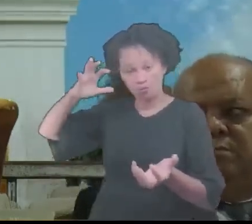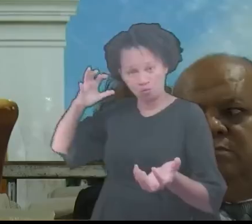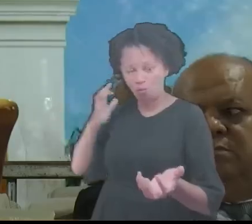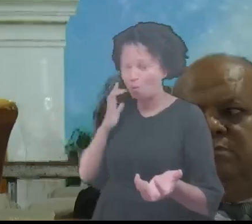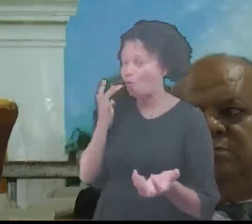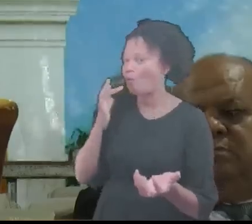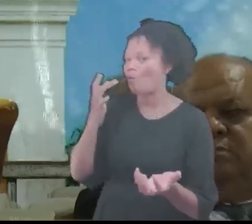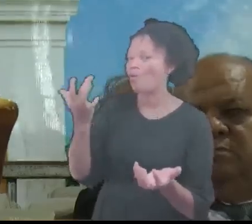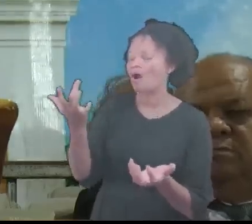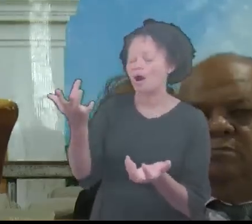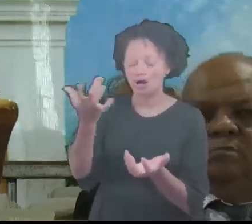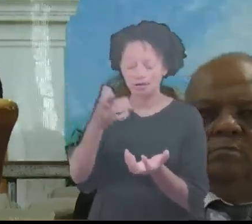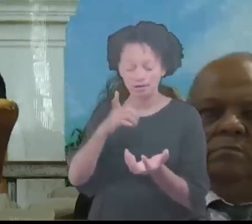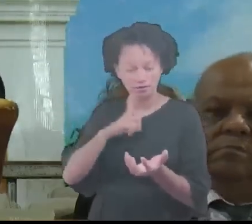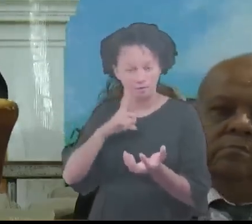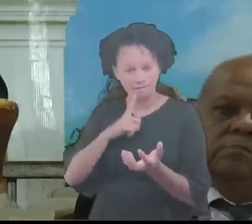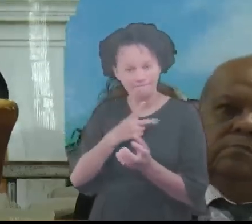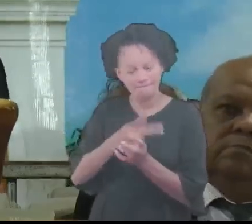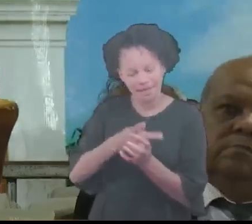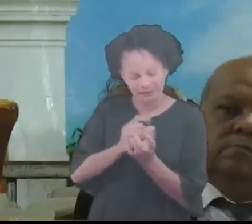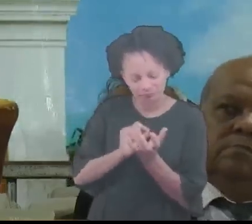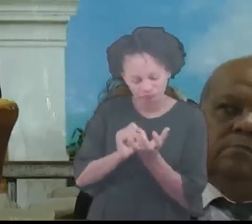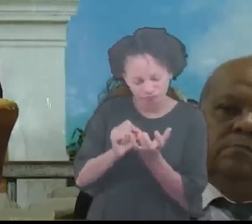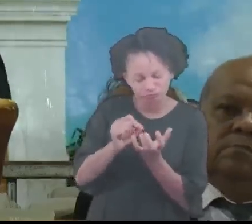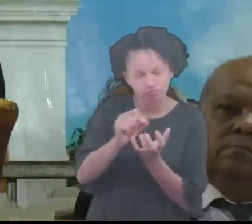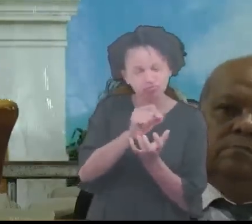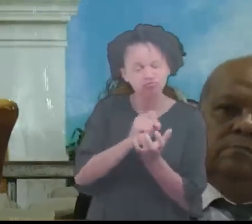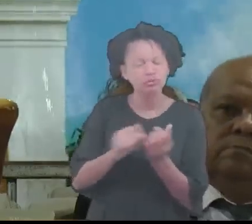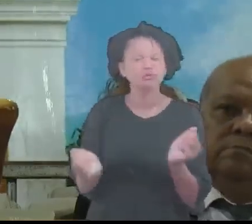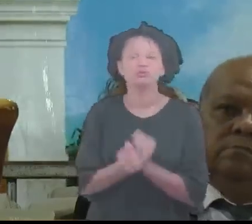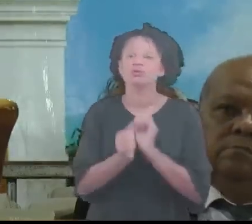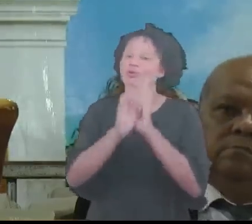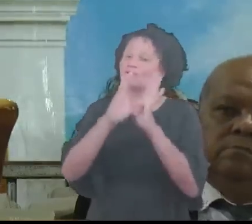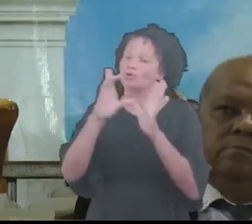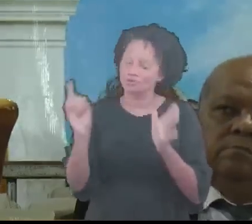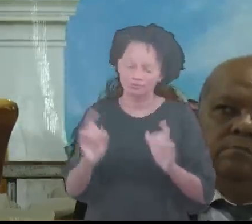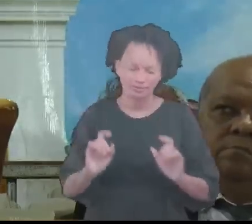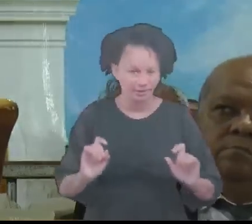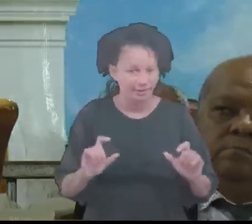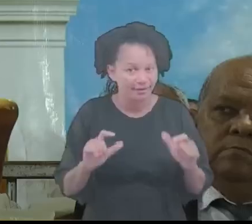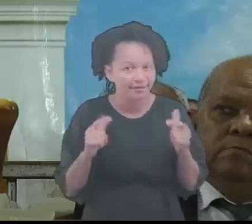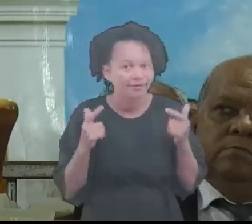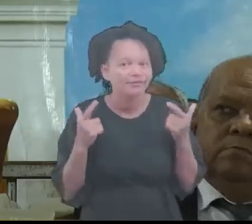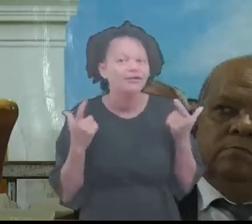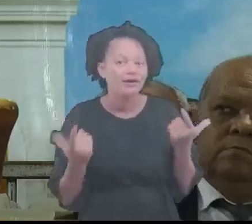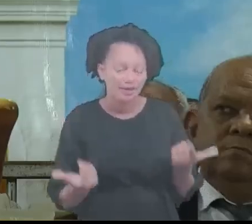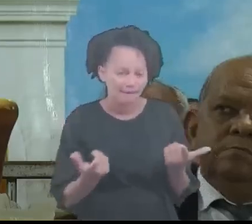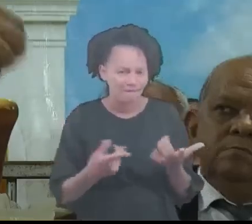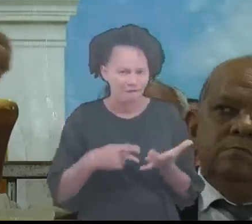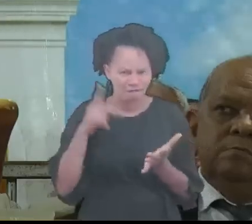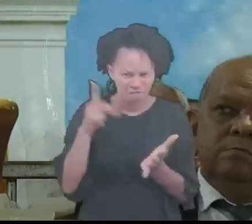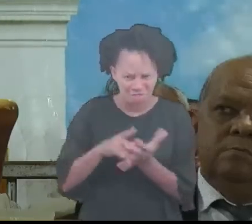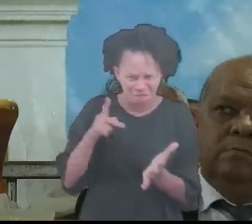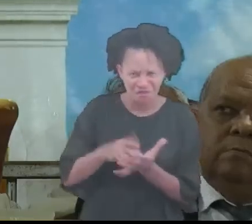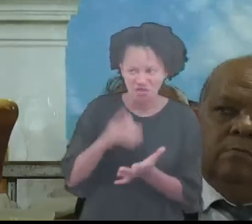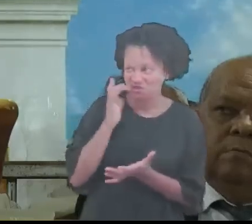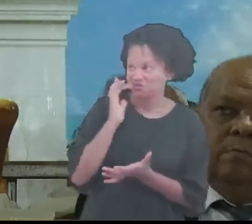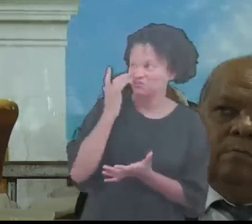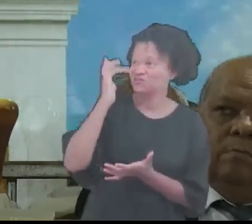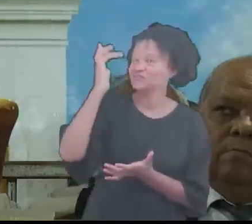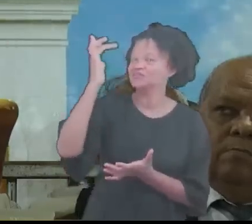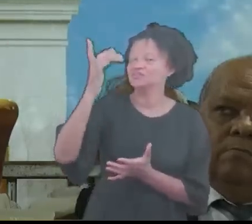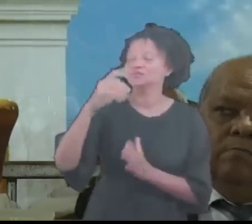cravejada com prata. Glória a Deus. Evidentemente que não são joias materiais,